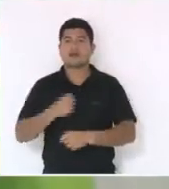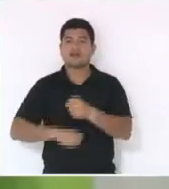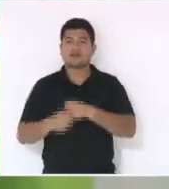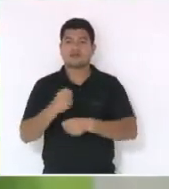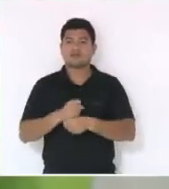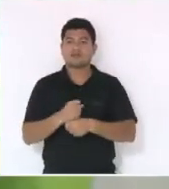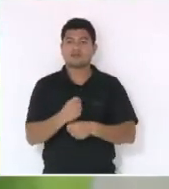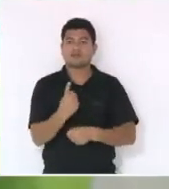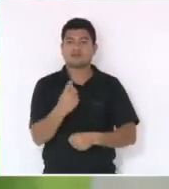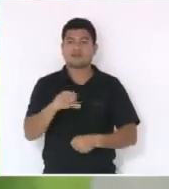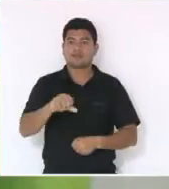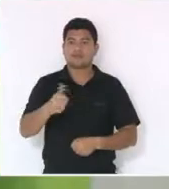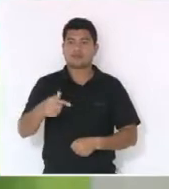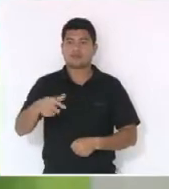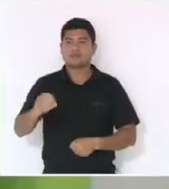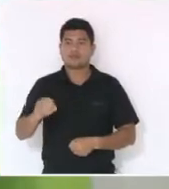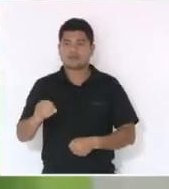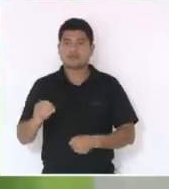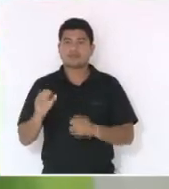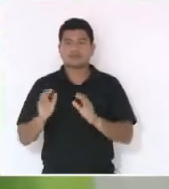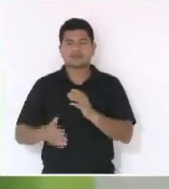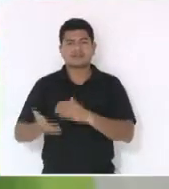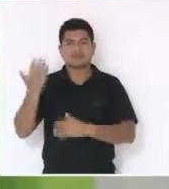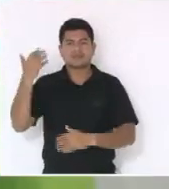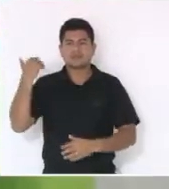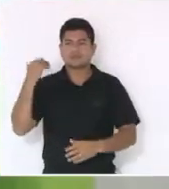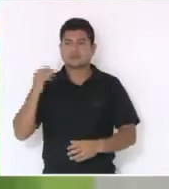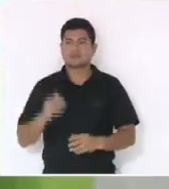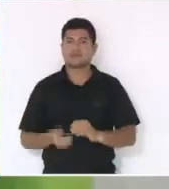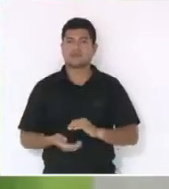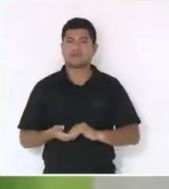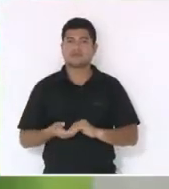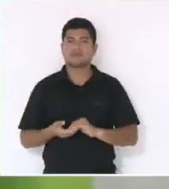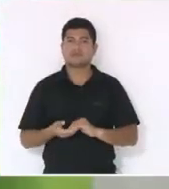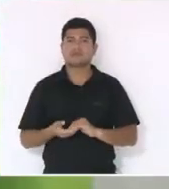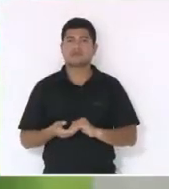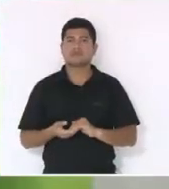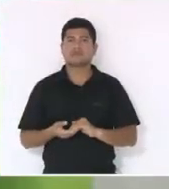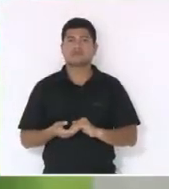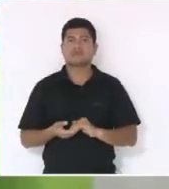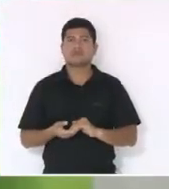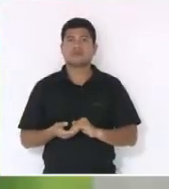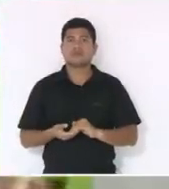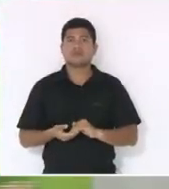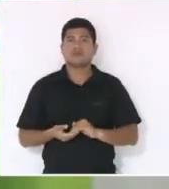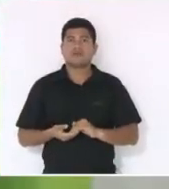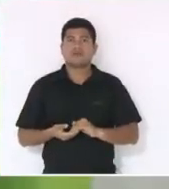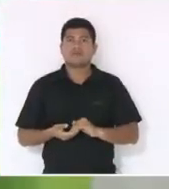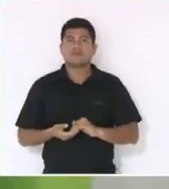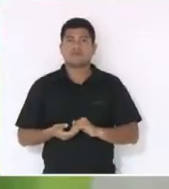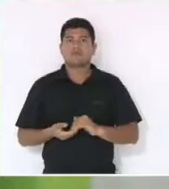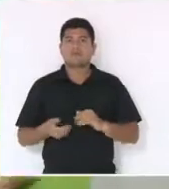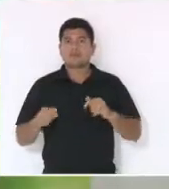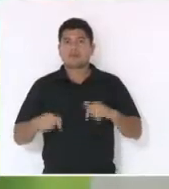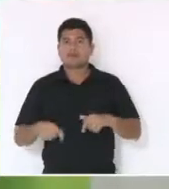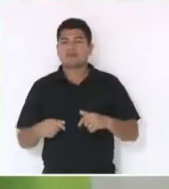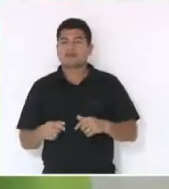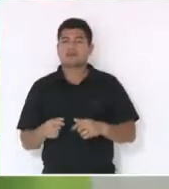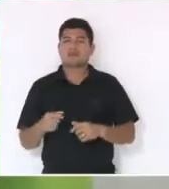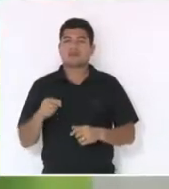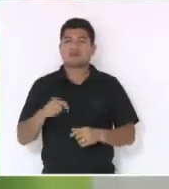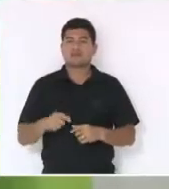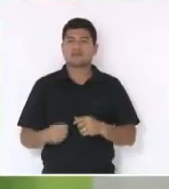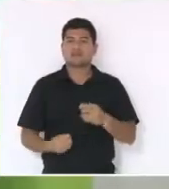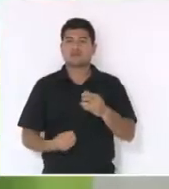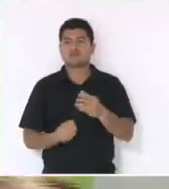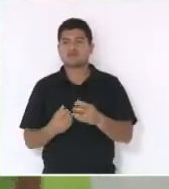na Polícia Civil, e faz com que não tenhamos um número muito grande de